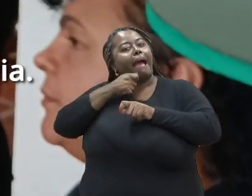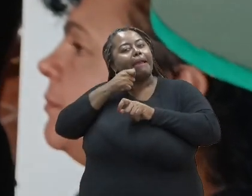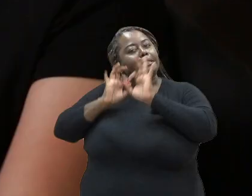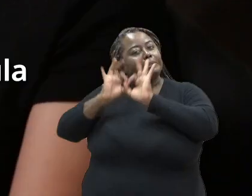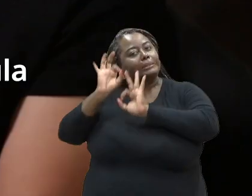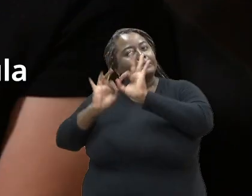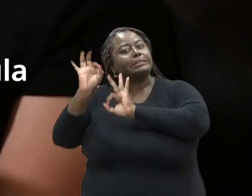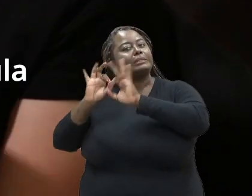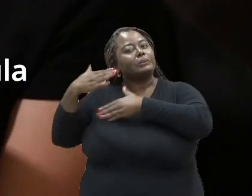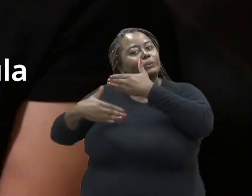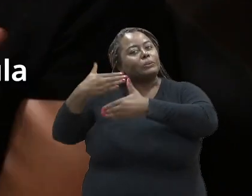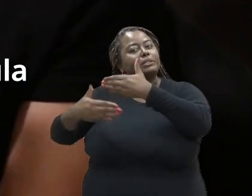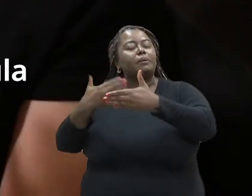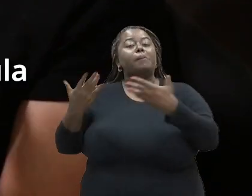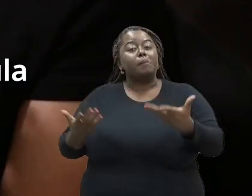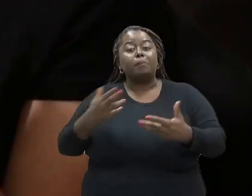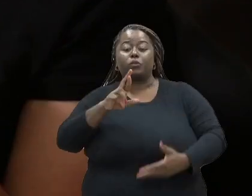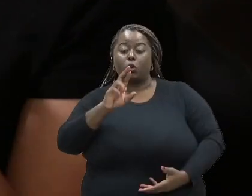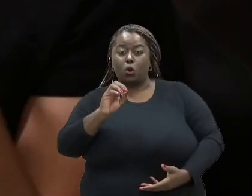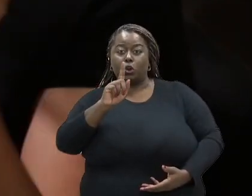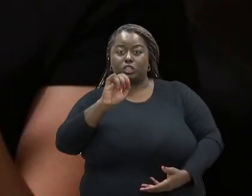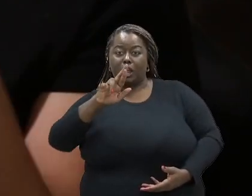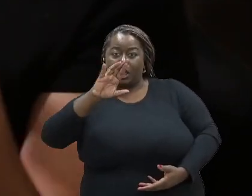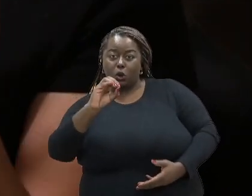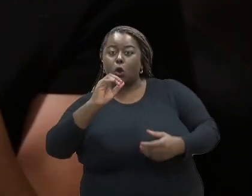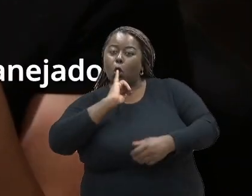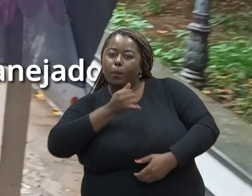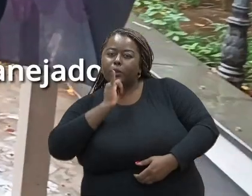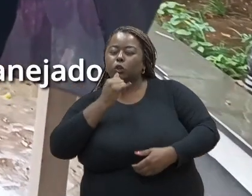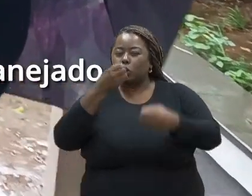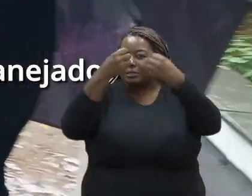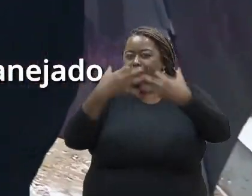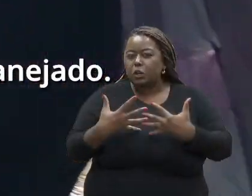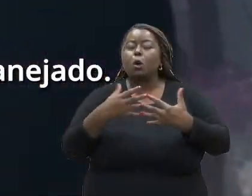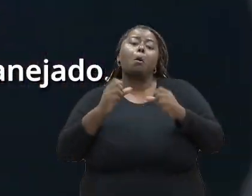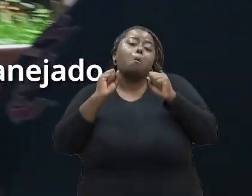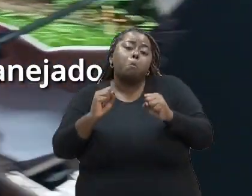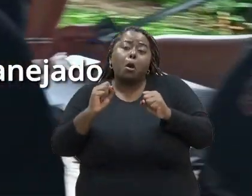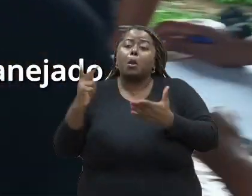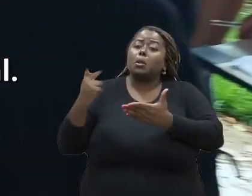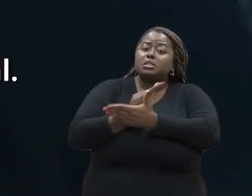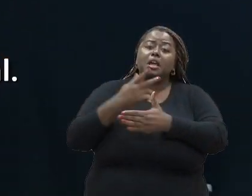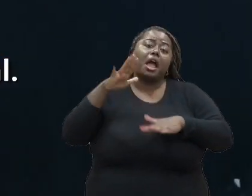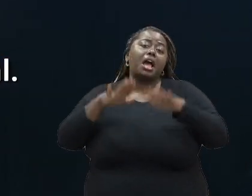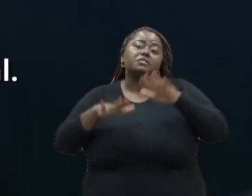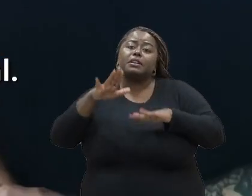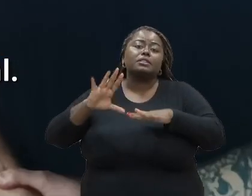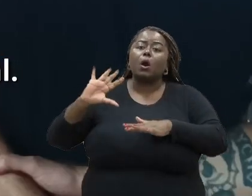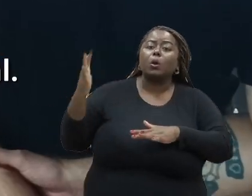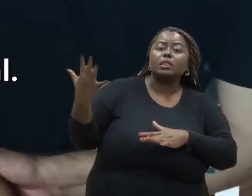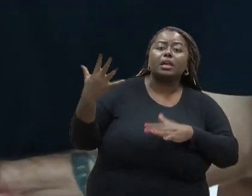nessa história. Eu lembro que o Rogério comentou na aula que poderia acontecer, assim, às vezes poderia não sair conforme planejado. Podia acontecer alguma